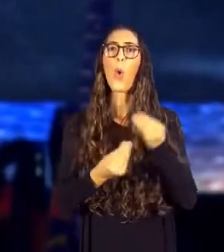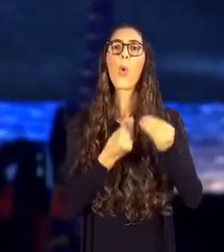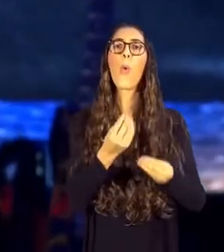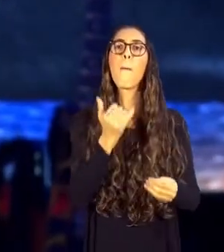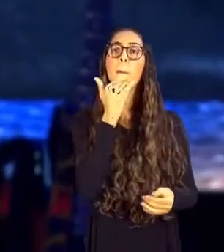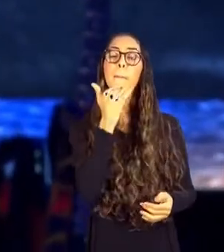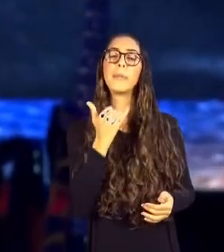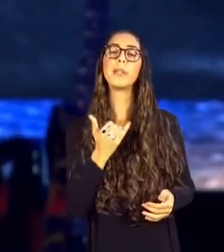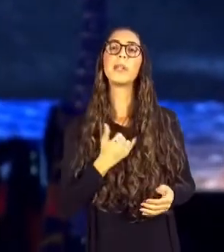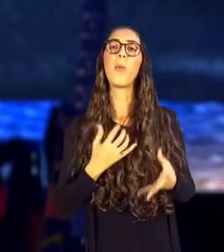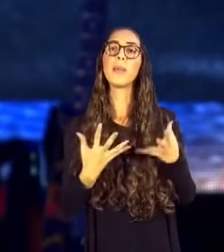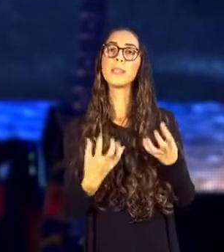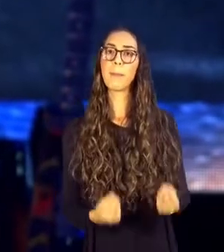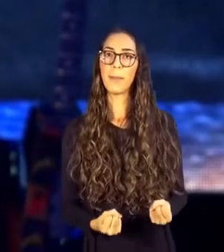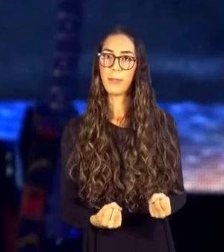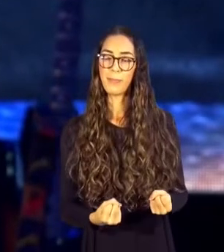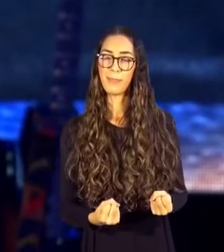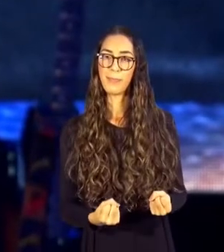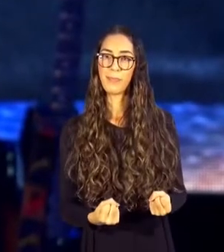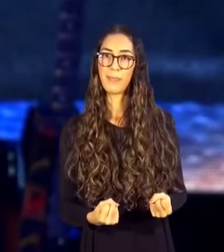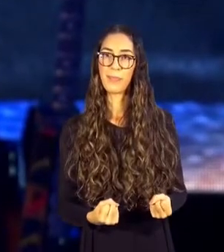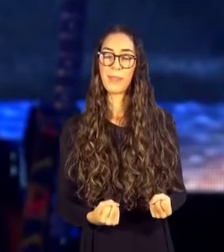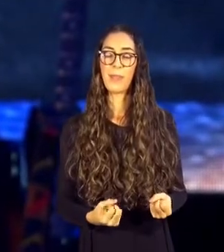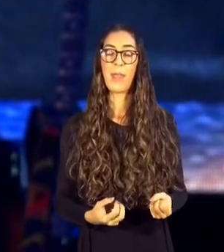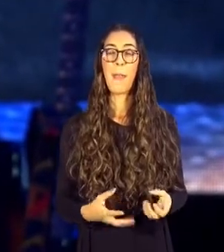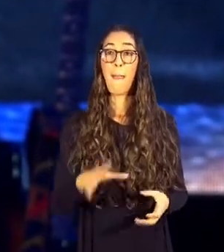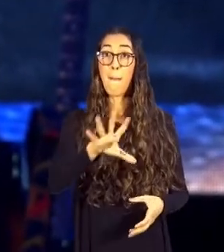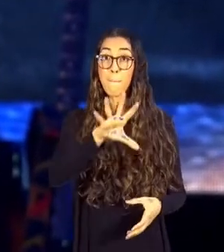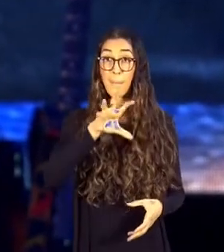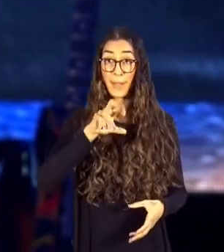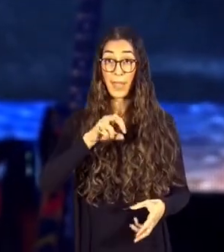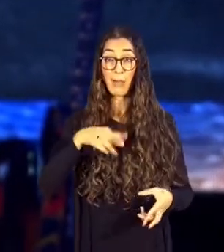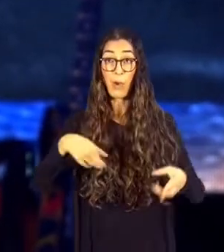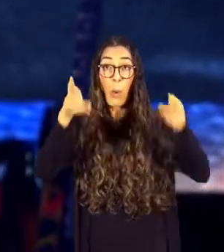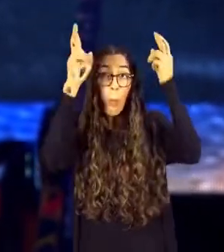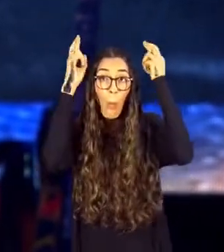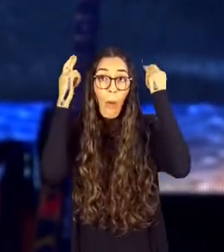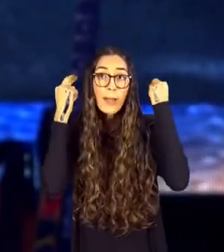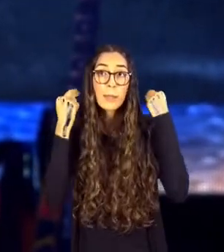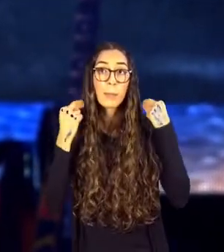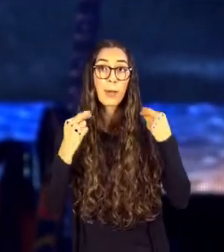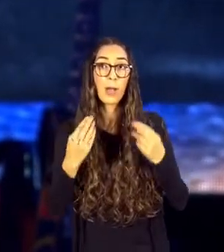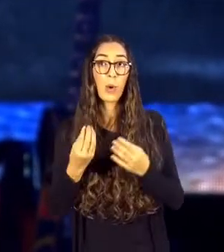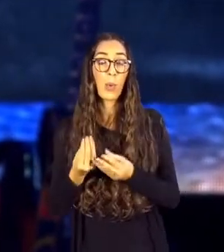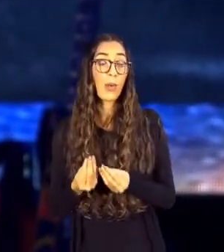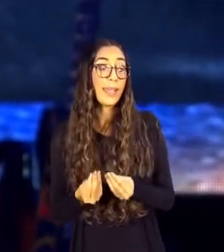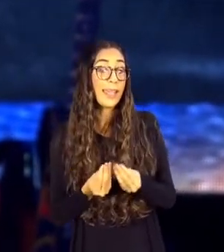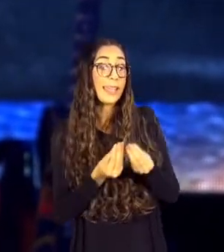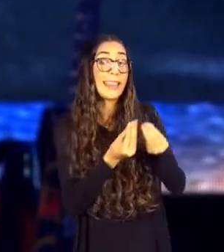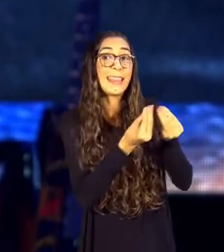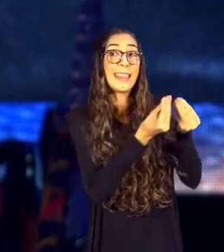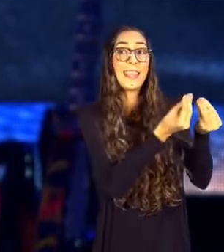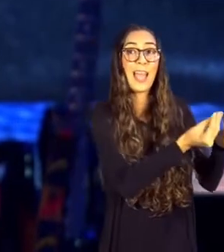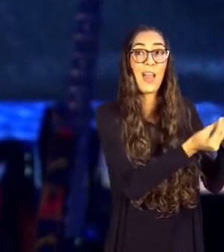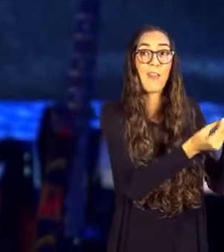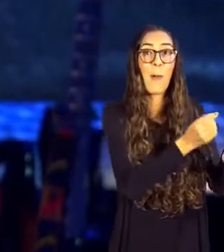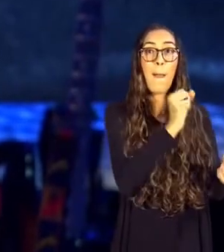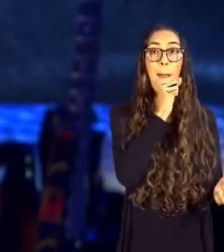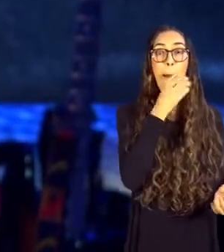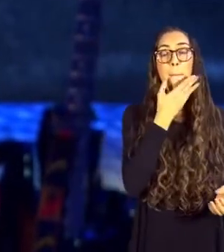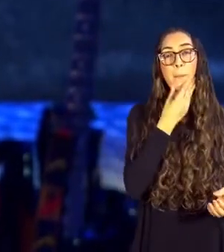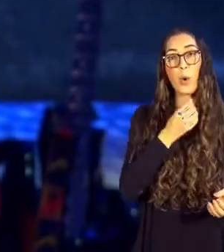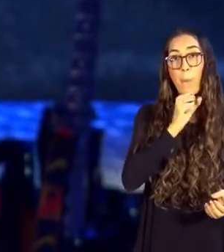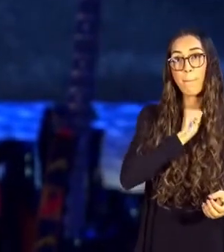desse sacrifício, feito pelo sacerdote, os pecados eram expiados, né? Mas quando Jesus morreu na